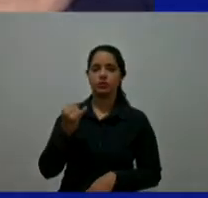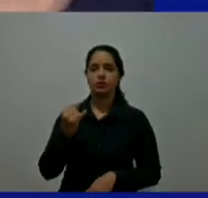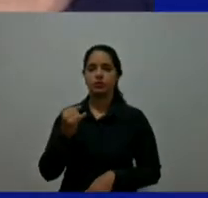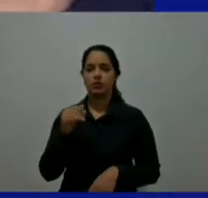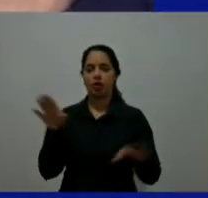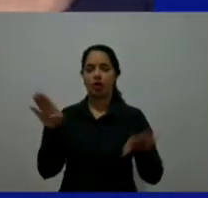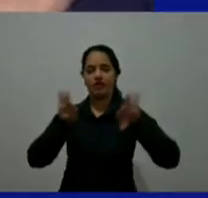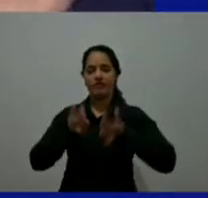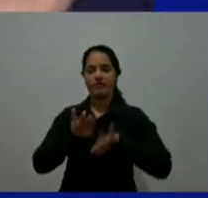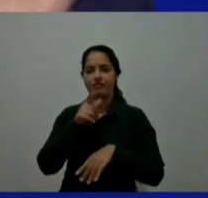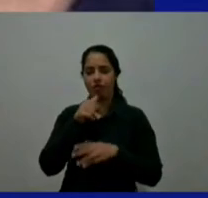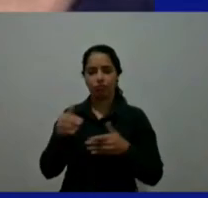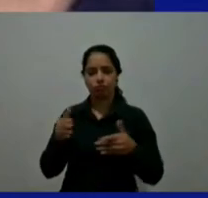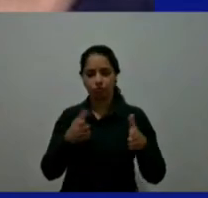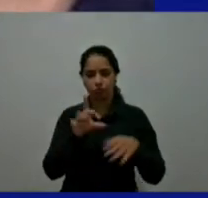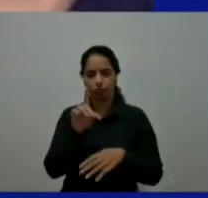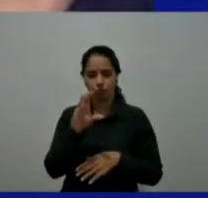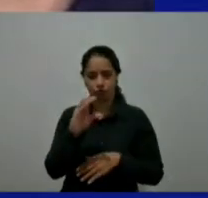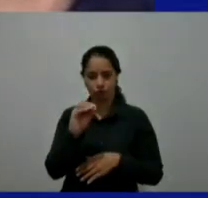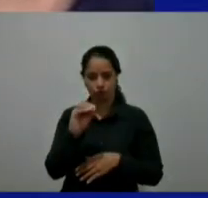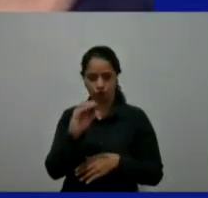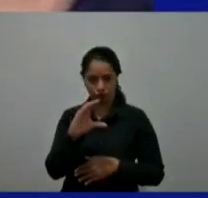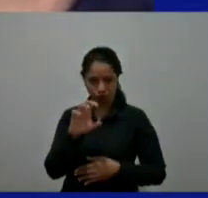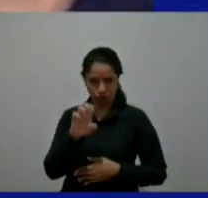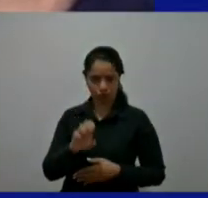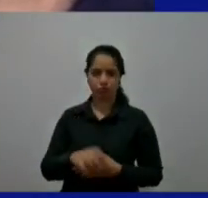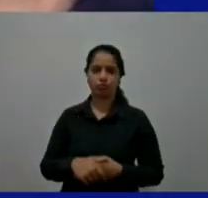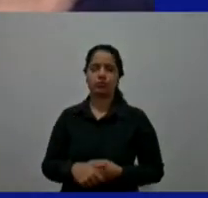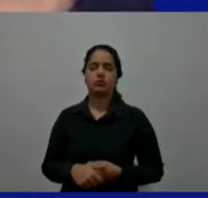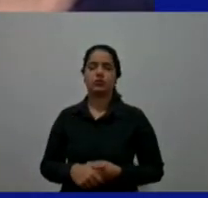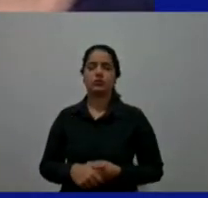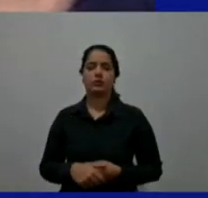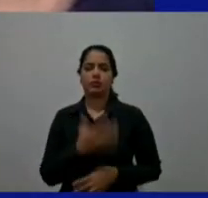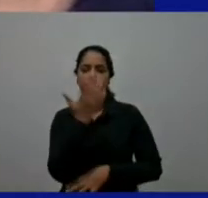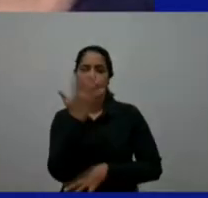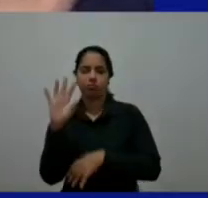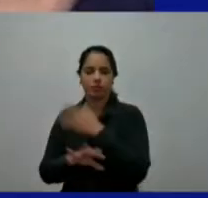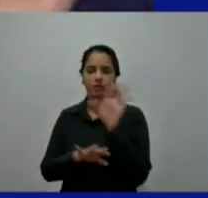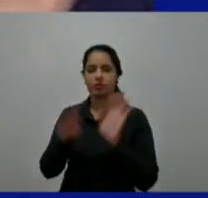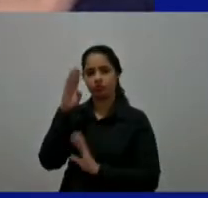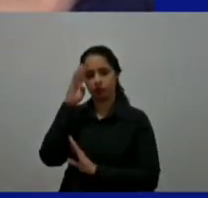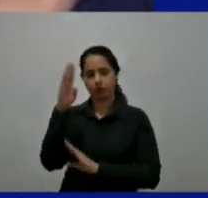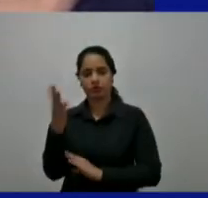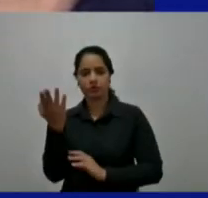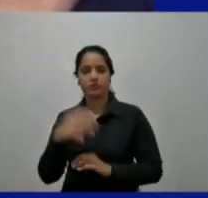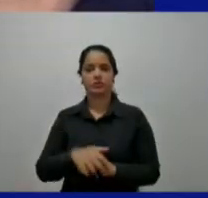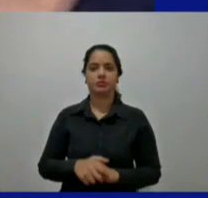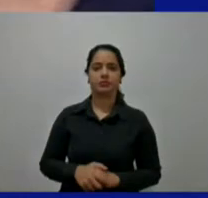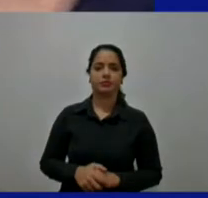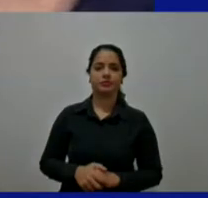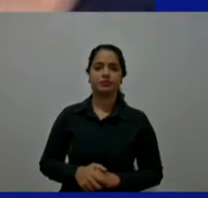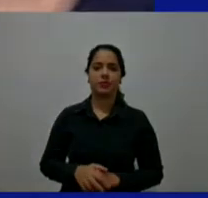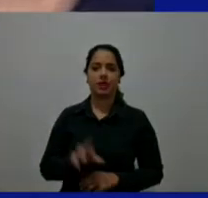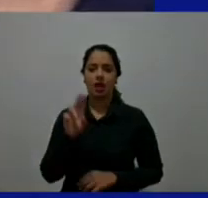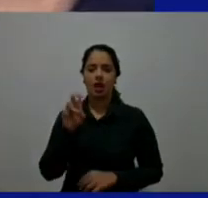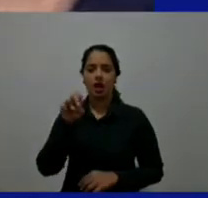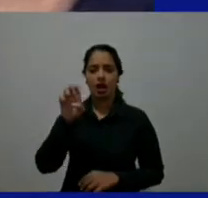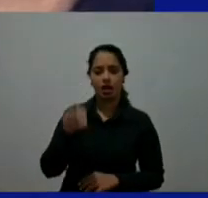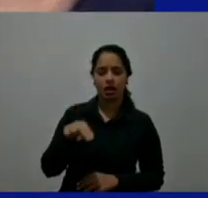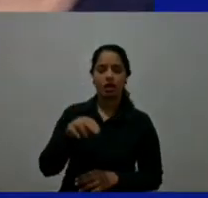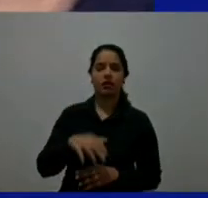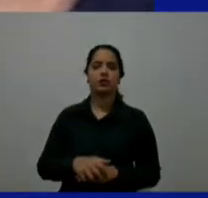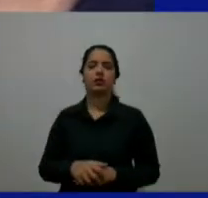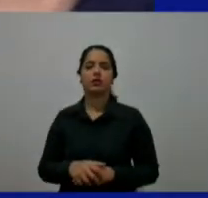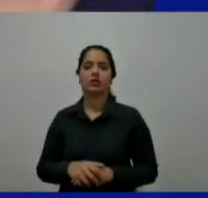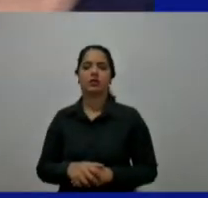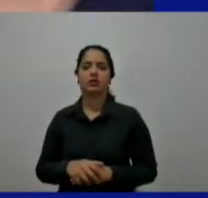para, sei lá, o Itaú. A parte social é mais importante para a Renner do que a parte ambiental, né? Então,